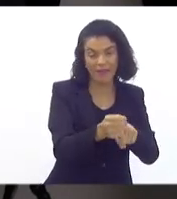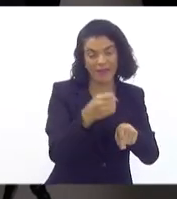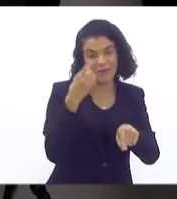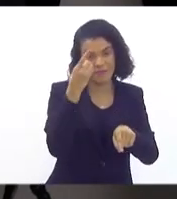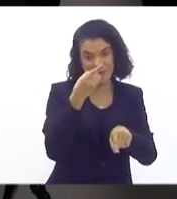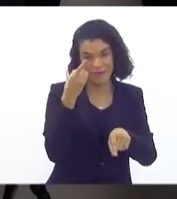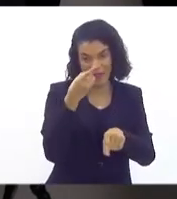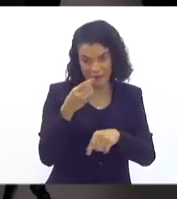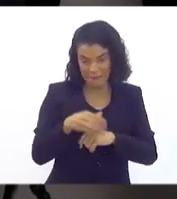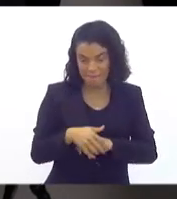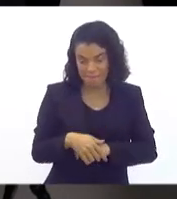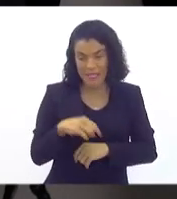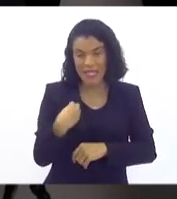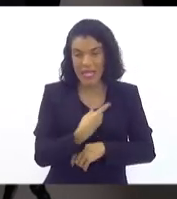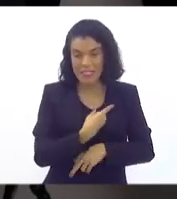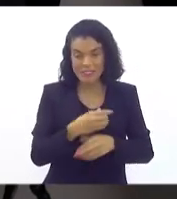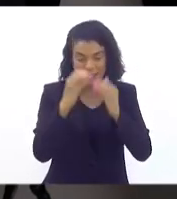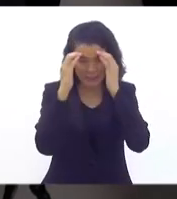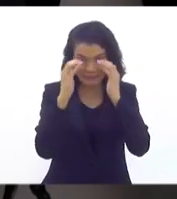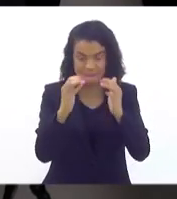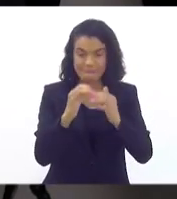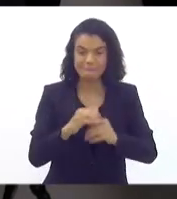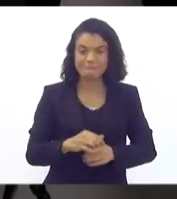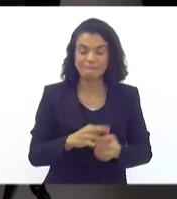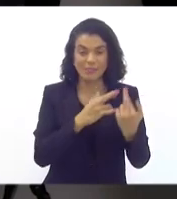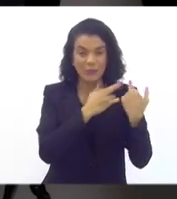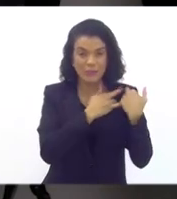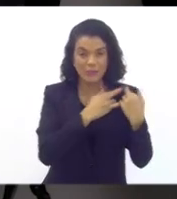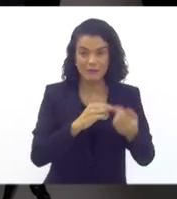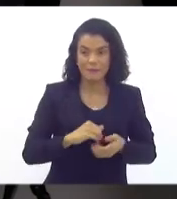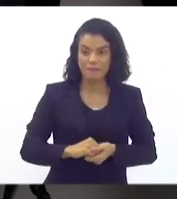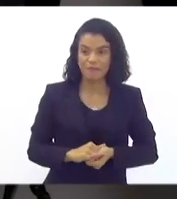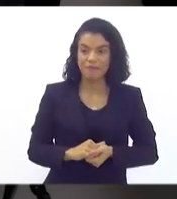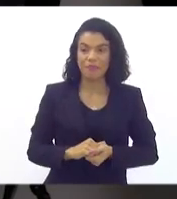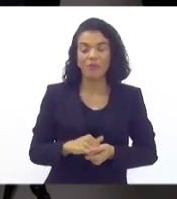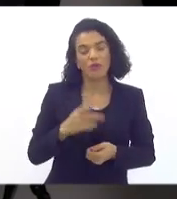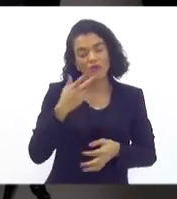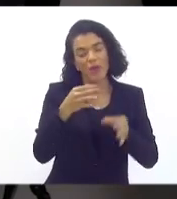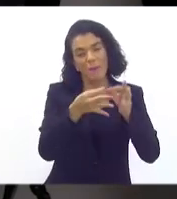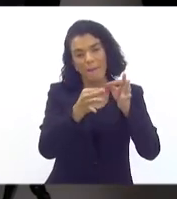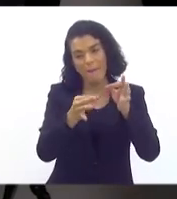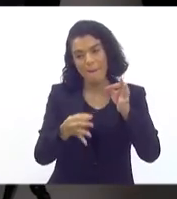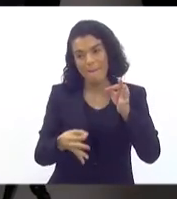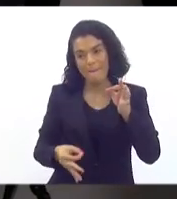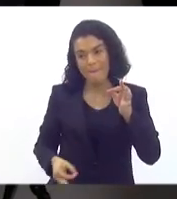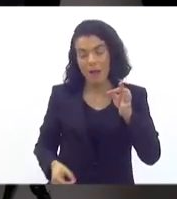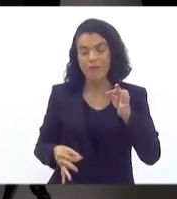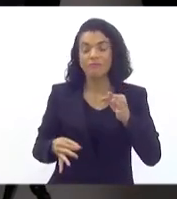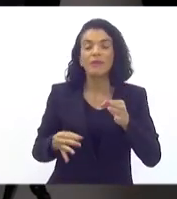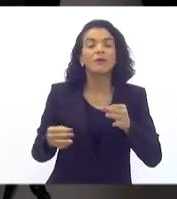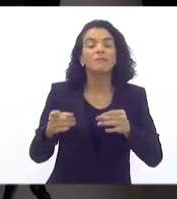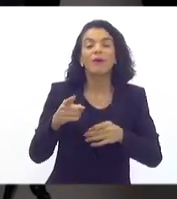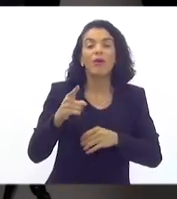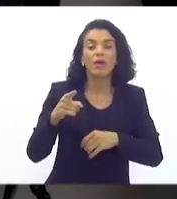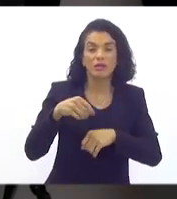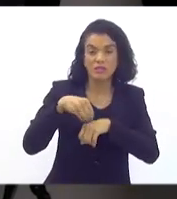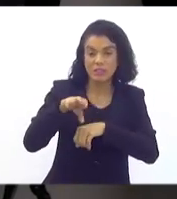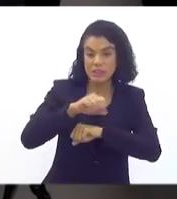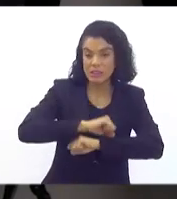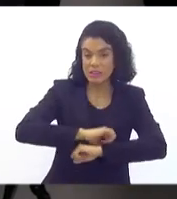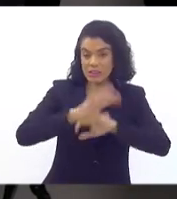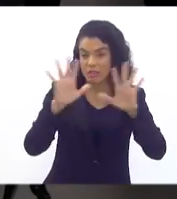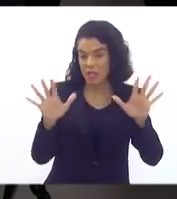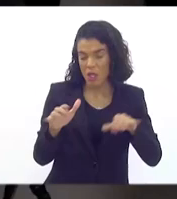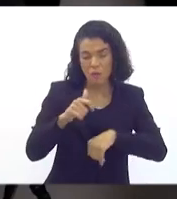a gente tem obrigação de cumprir com o nosso dever então eu tô falando isso tudo para deixar brincar bem claro que em momento